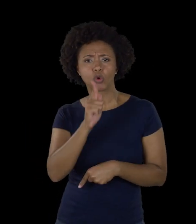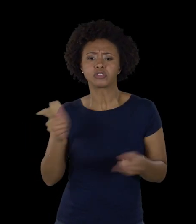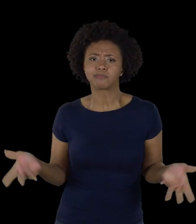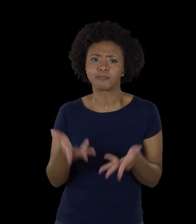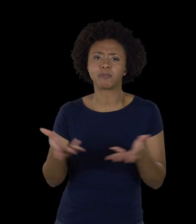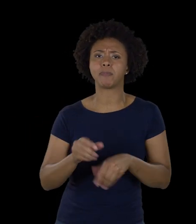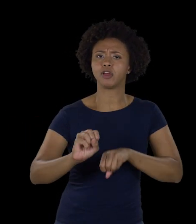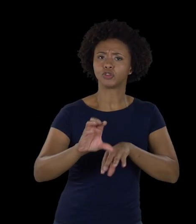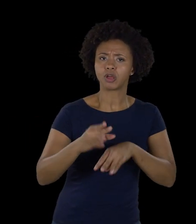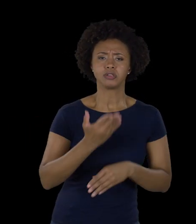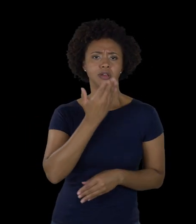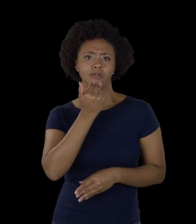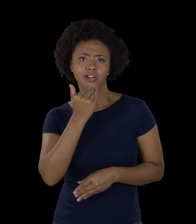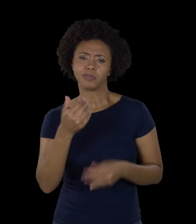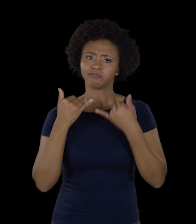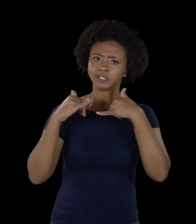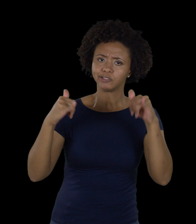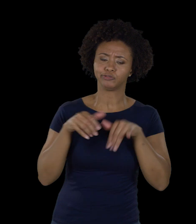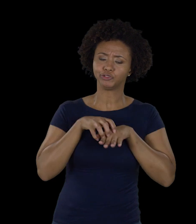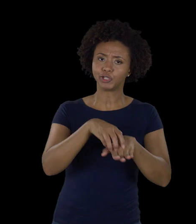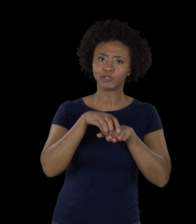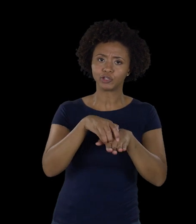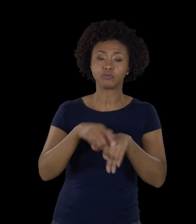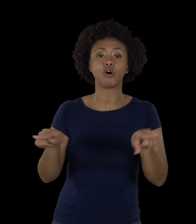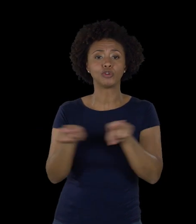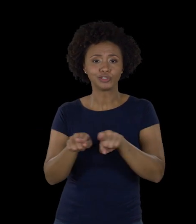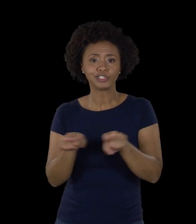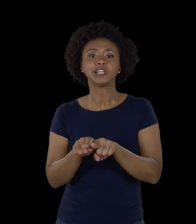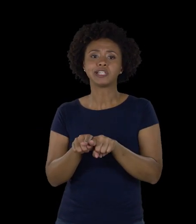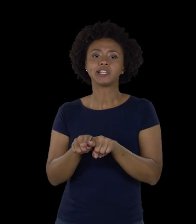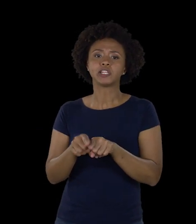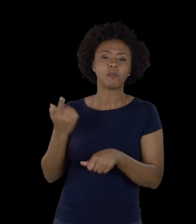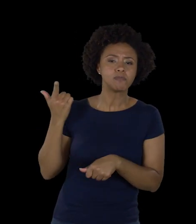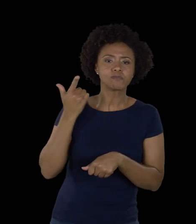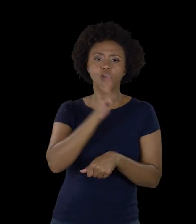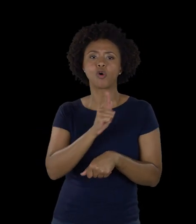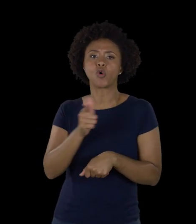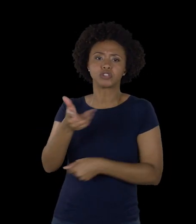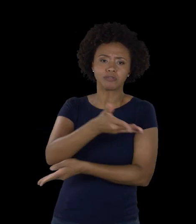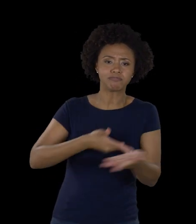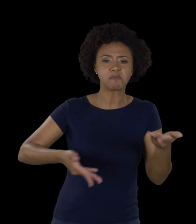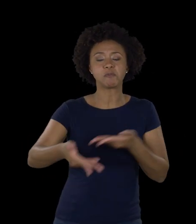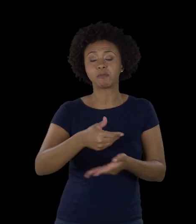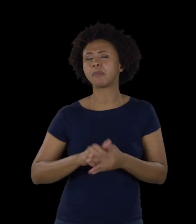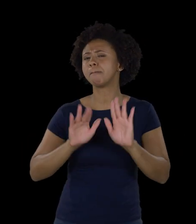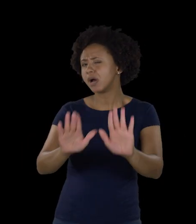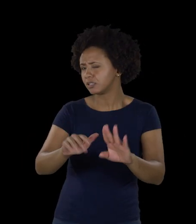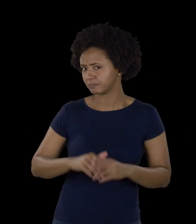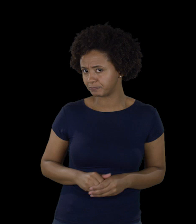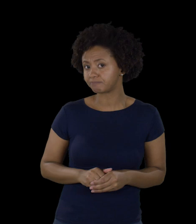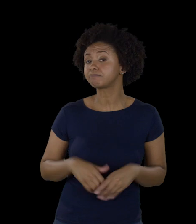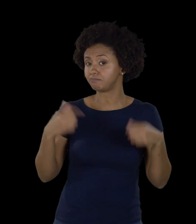educação, alimentação, energia, transporte e indústria de base. No entanto, era preciso ligar as diferentes